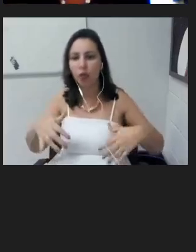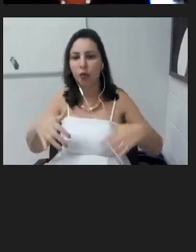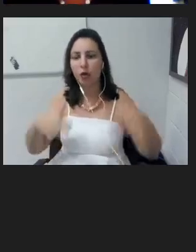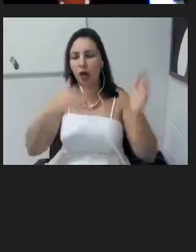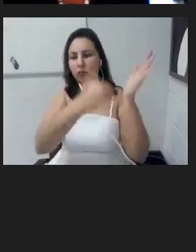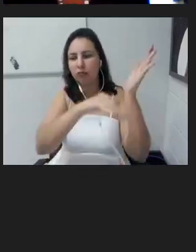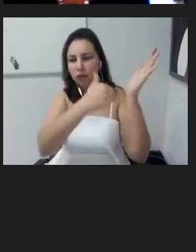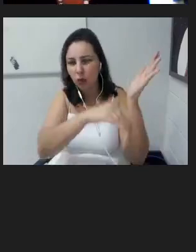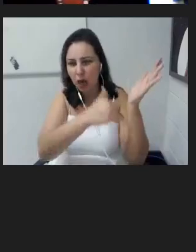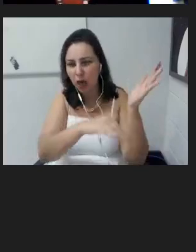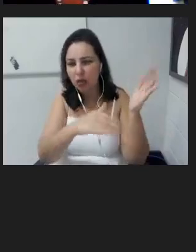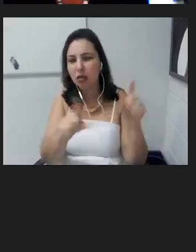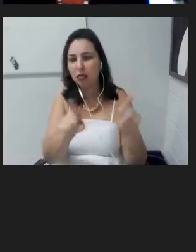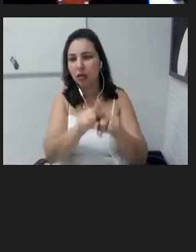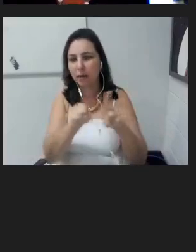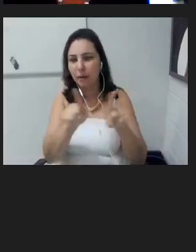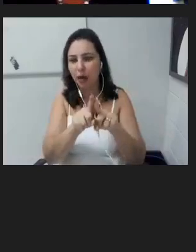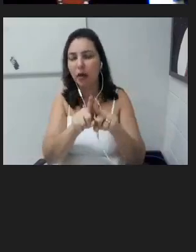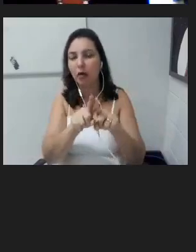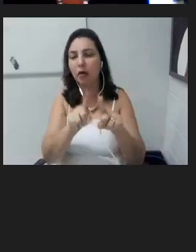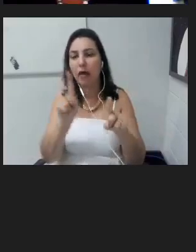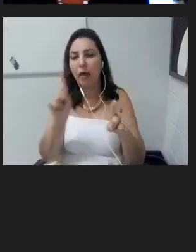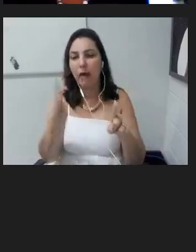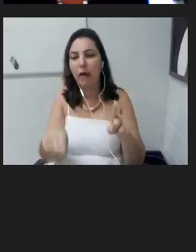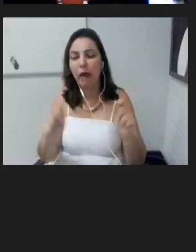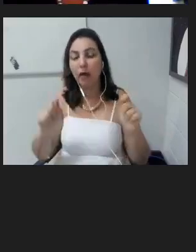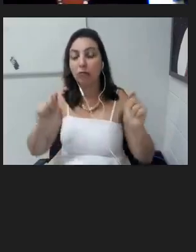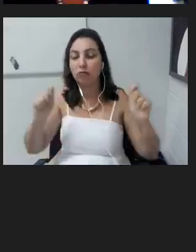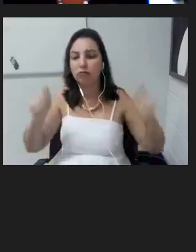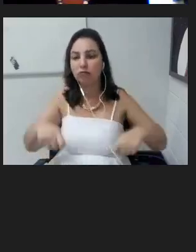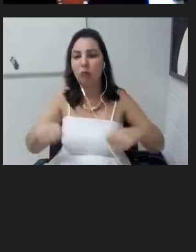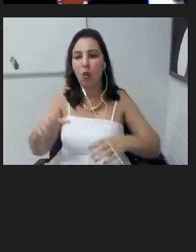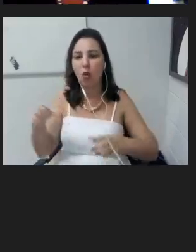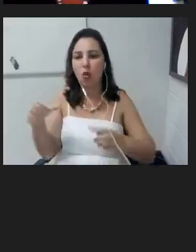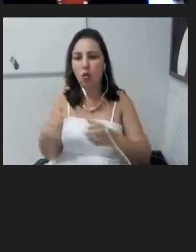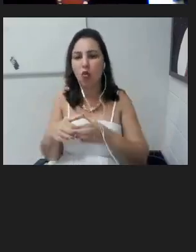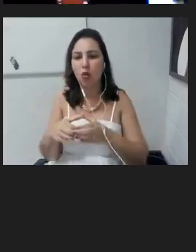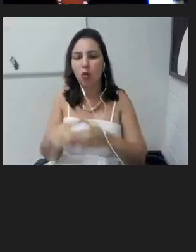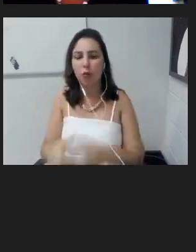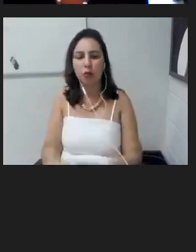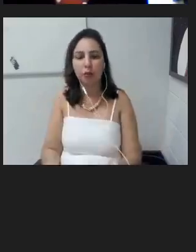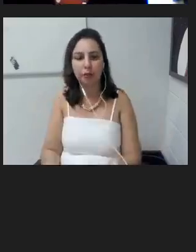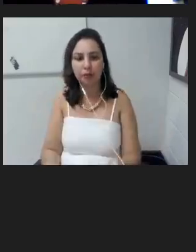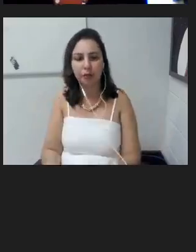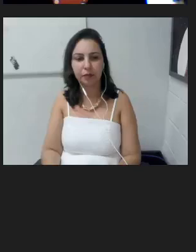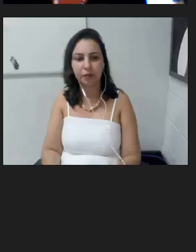autolesão. Eles são bem competentes, bem competentes.